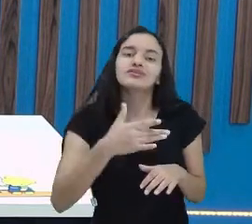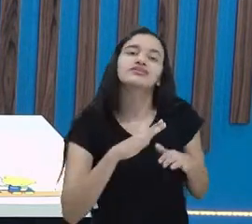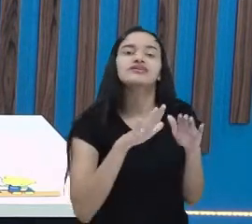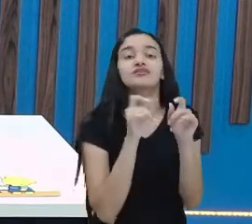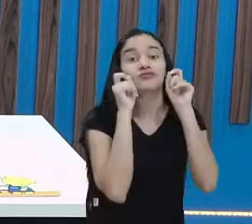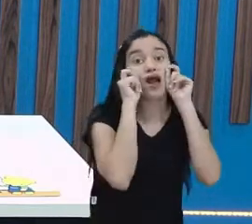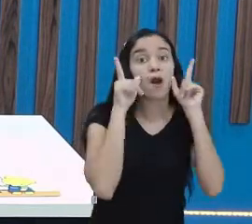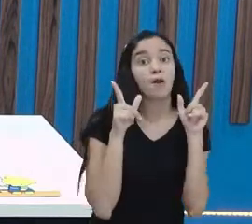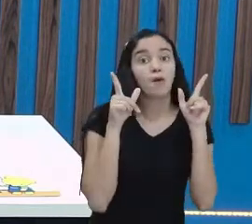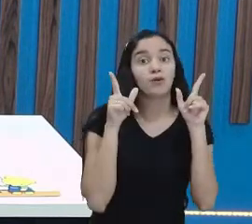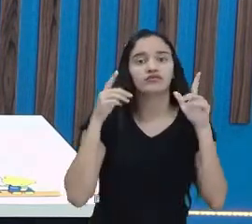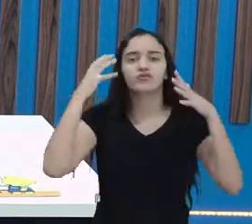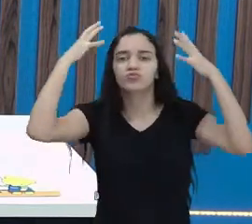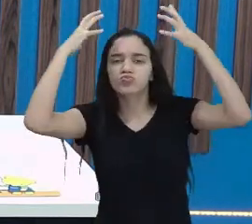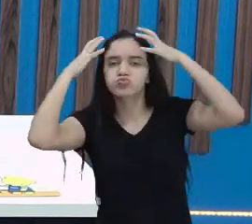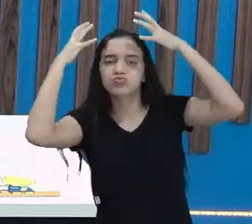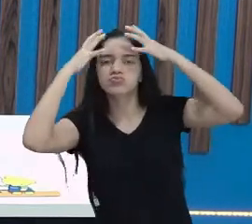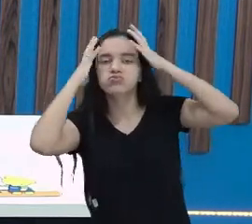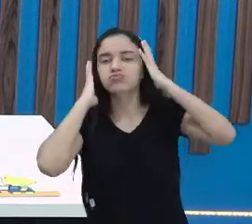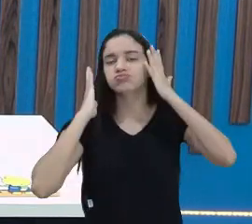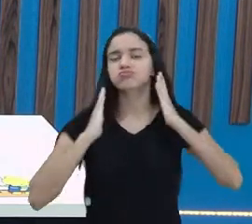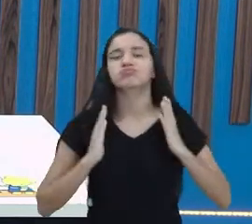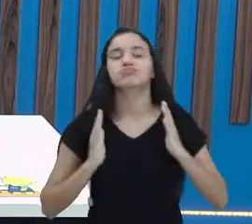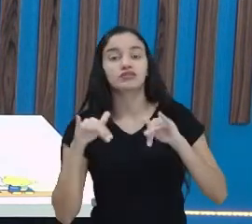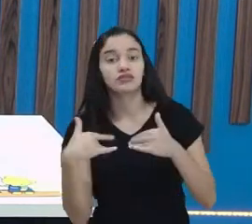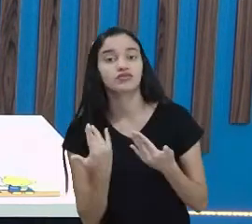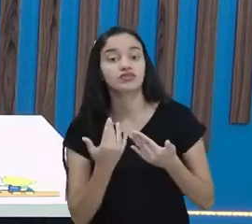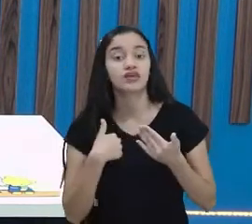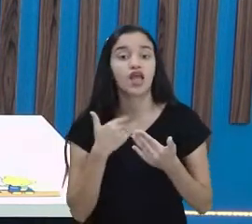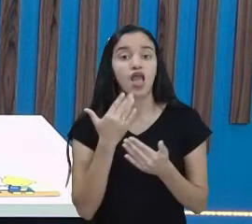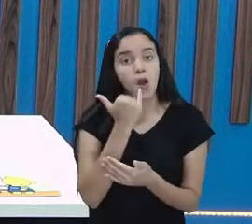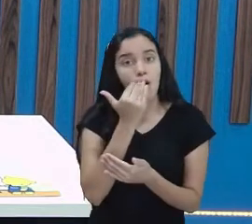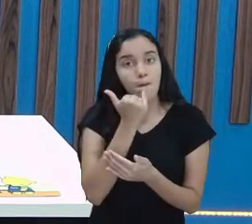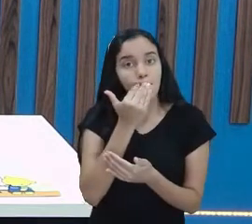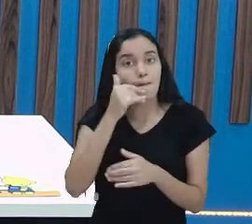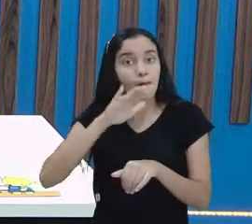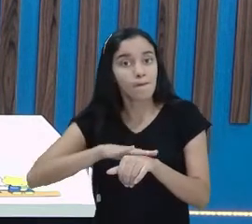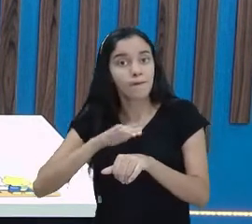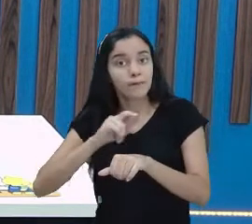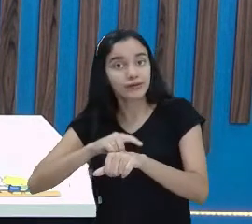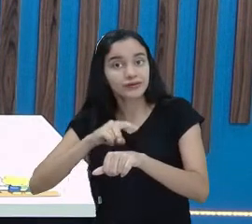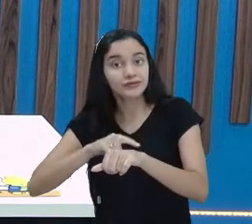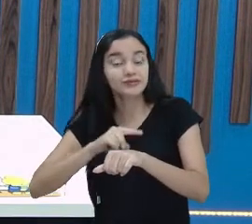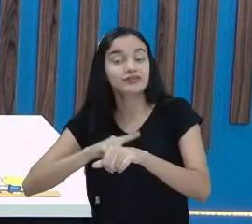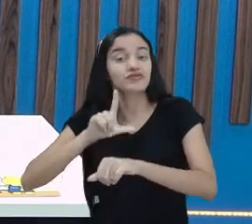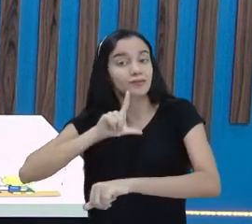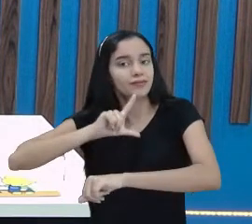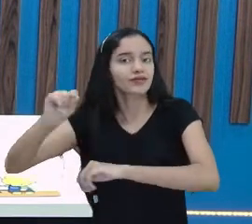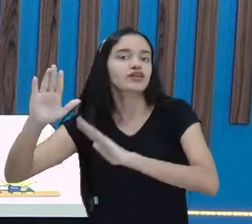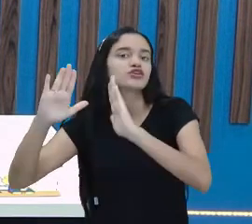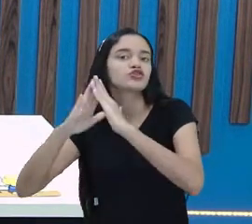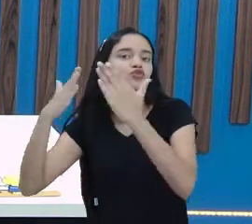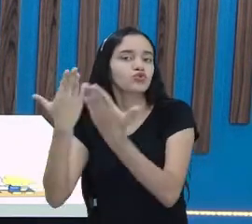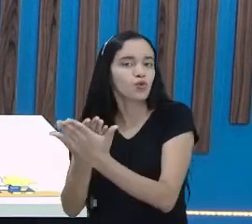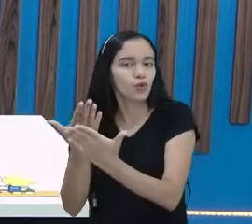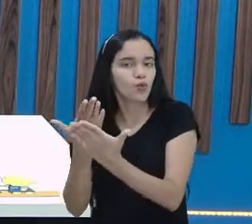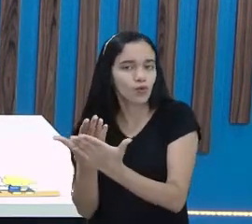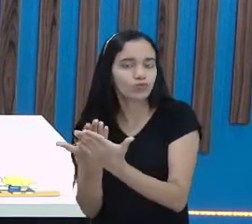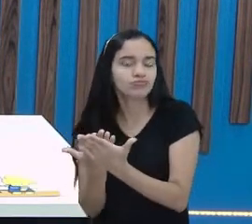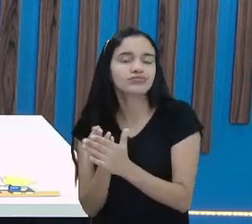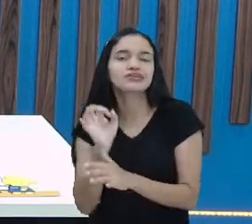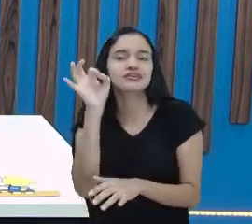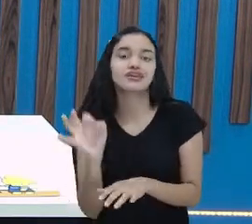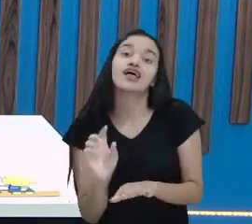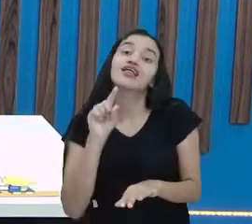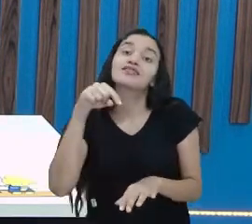tomar banho, a hora que você toma o café da manhã, se alimenta, a hora que vai para a escola, tá certo? Depois